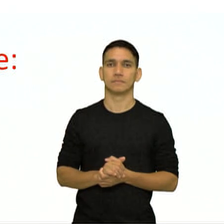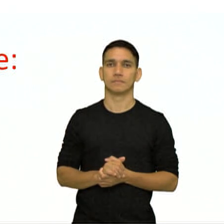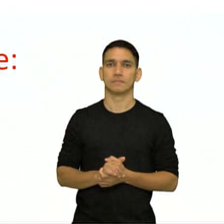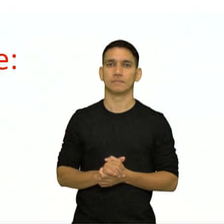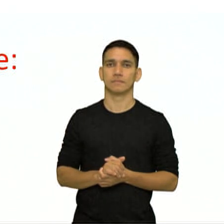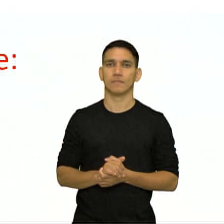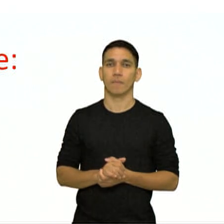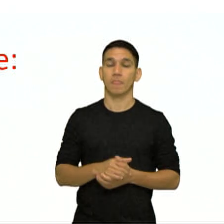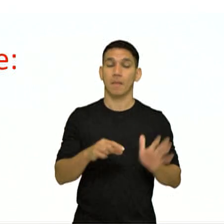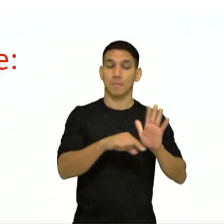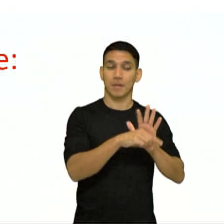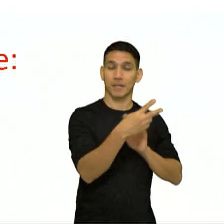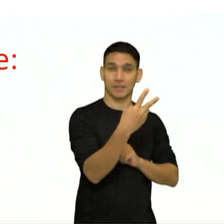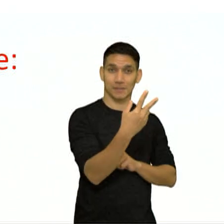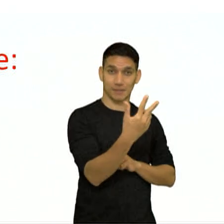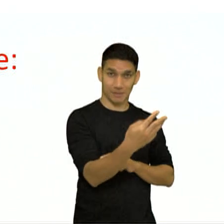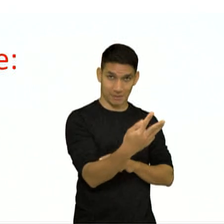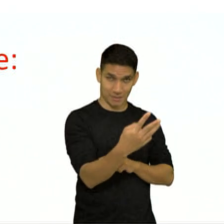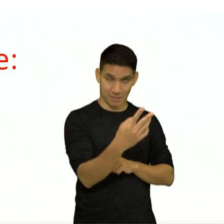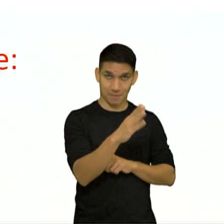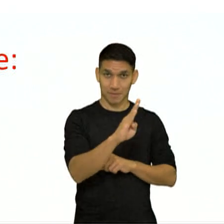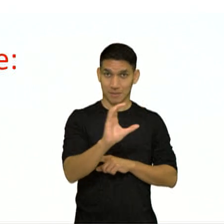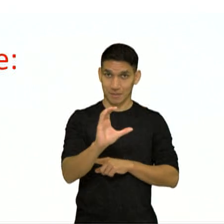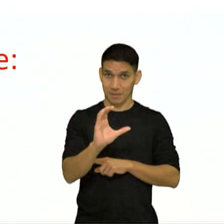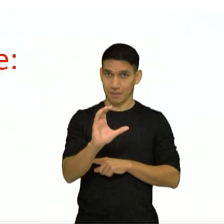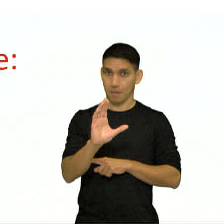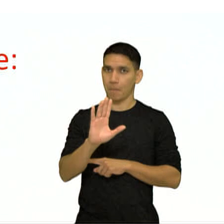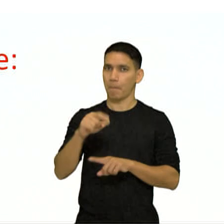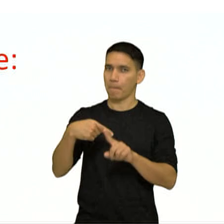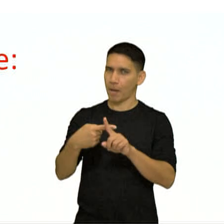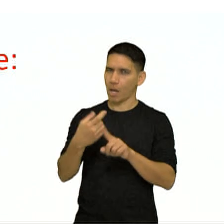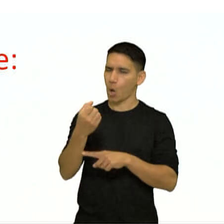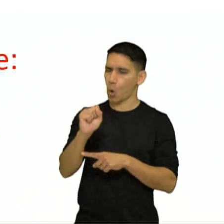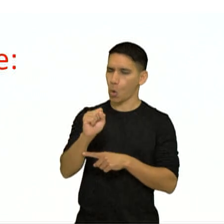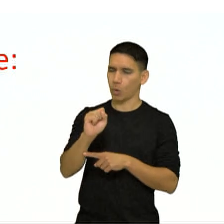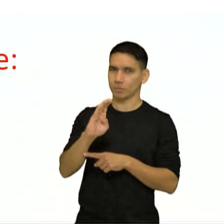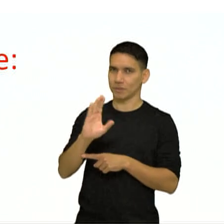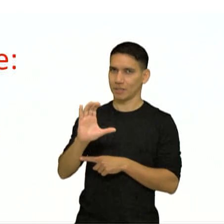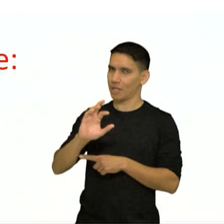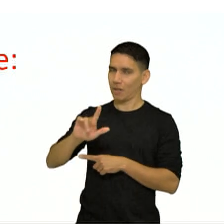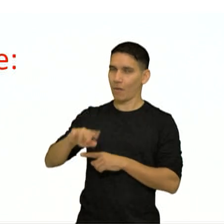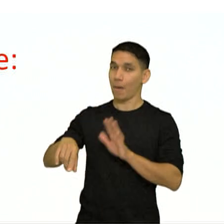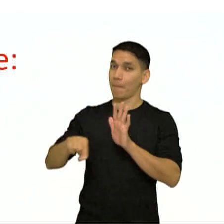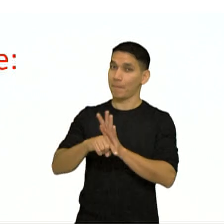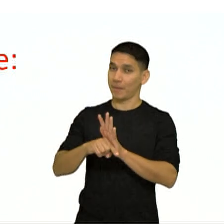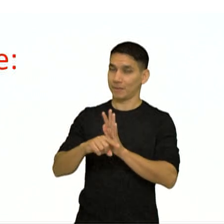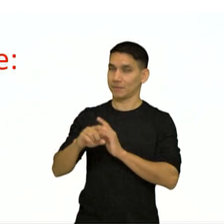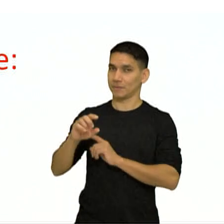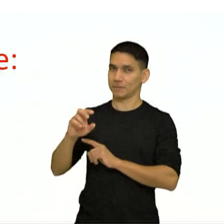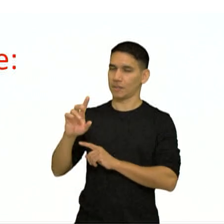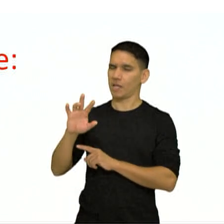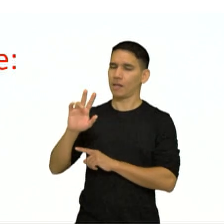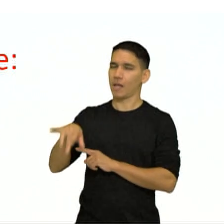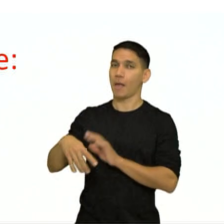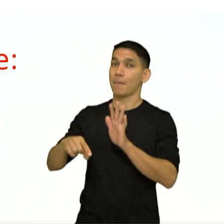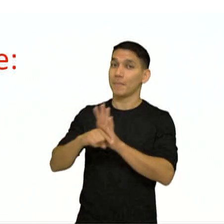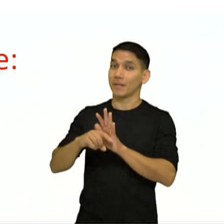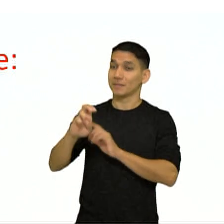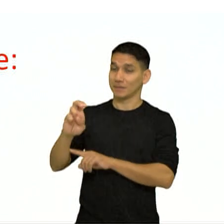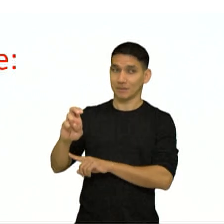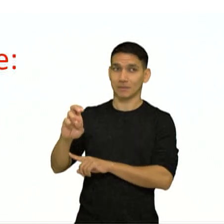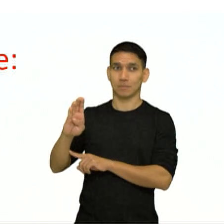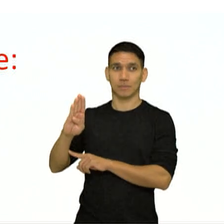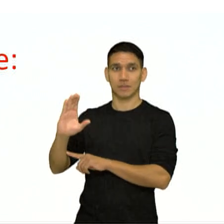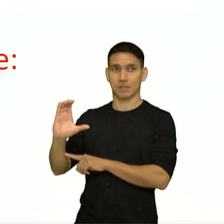ao menos 13 BC mais 8bc para você se confundiu não dá menos 13 não dá 5bc da menos